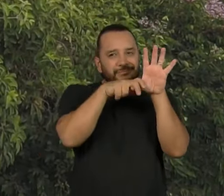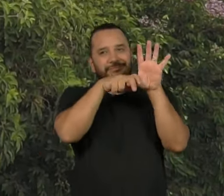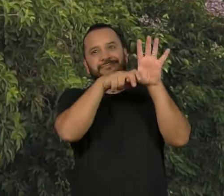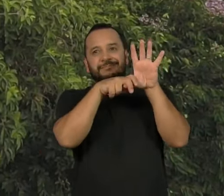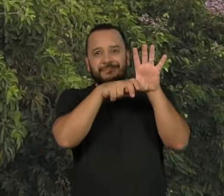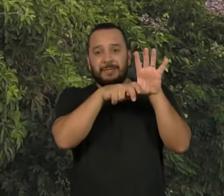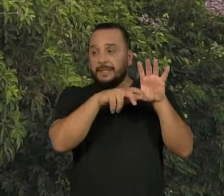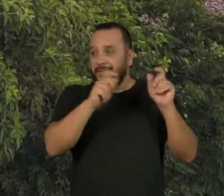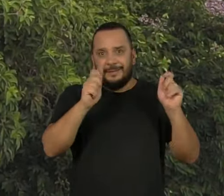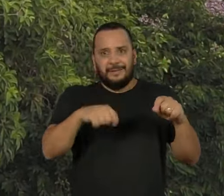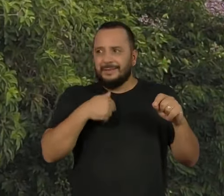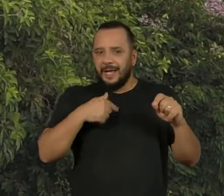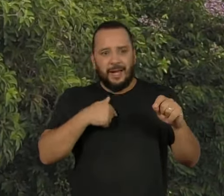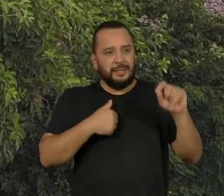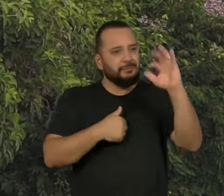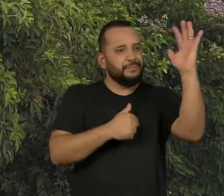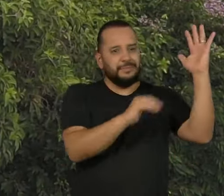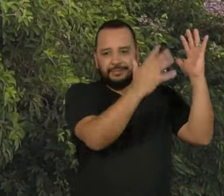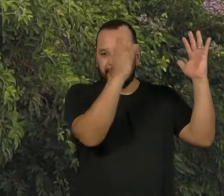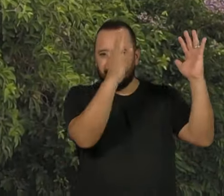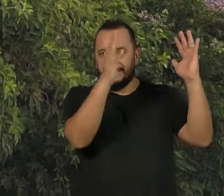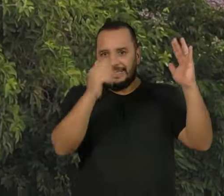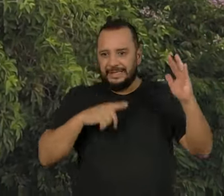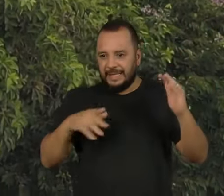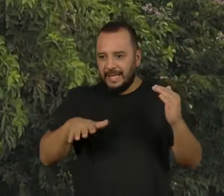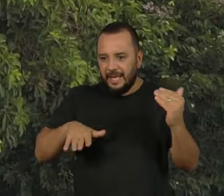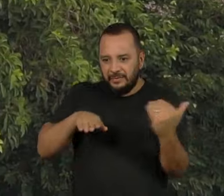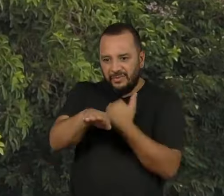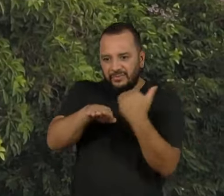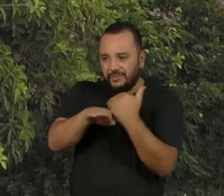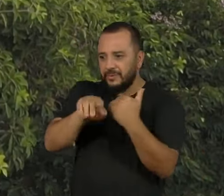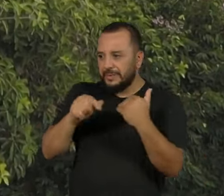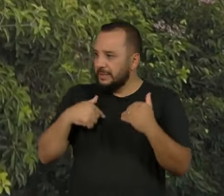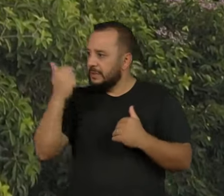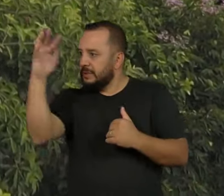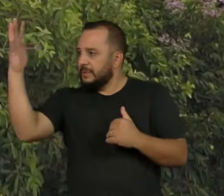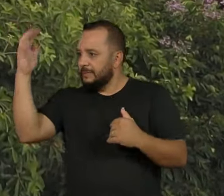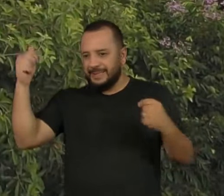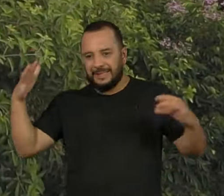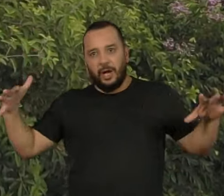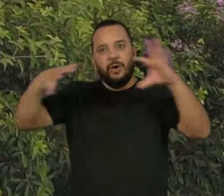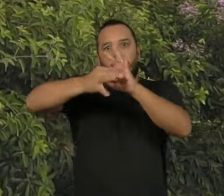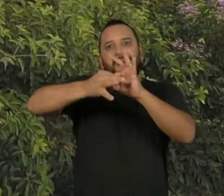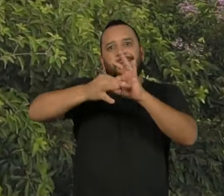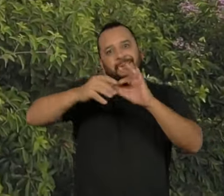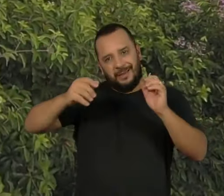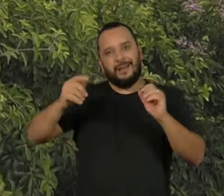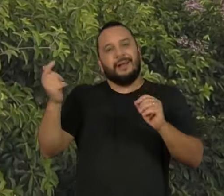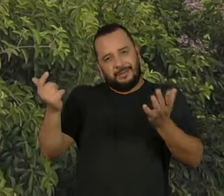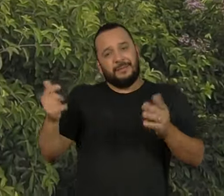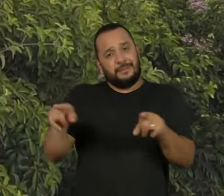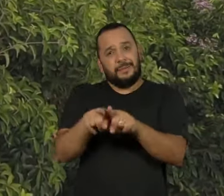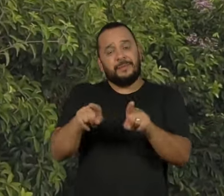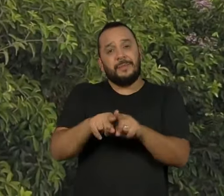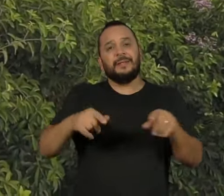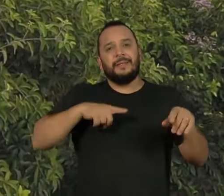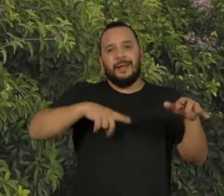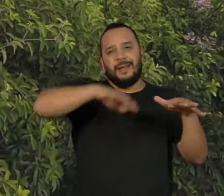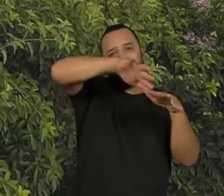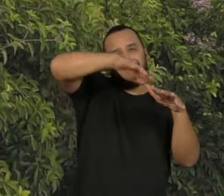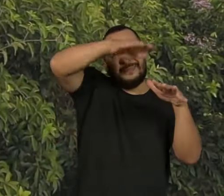né, para que esses animais eles tenham uma maior área de vida para poder se reproduzir. Em comparação à Serra do Mar, que a gente tem a Mata